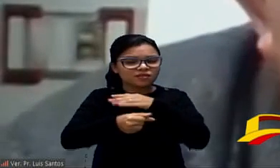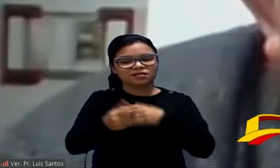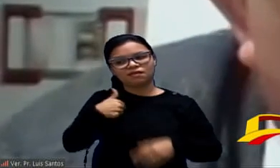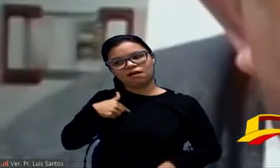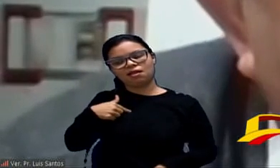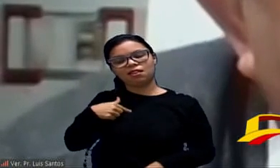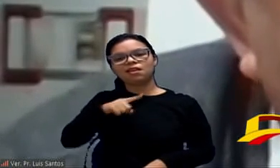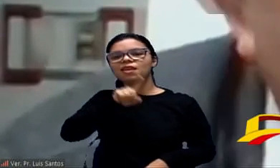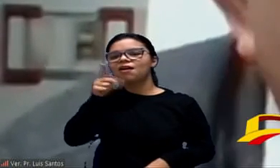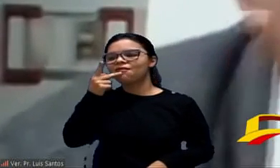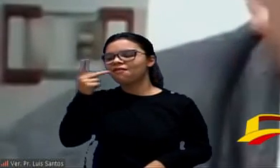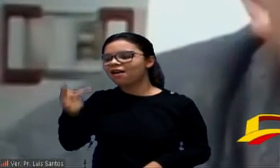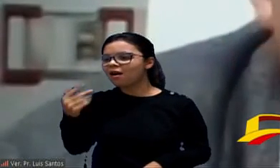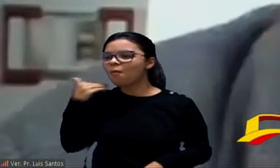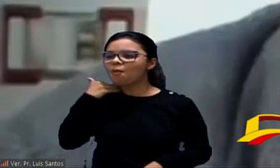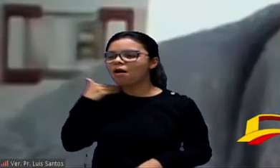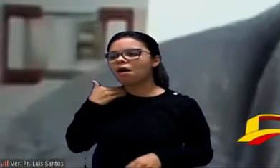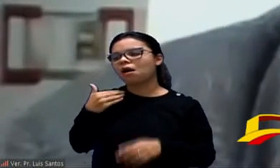mas está lá